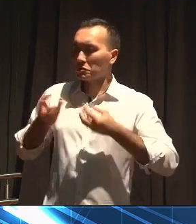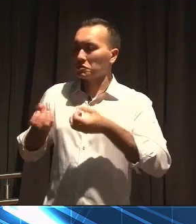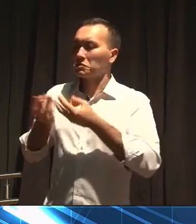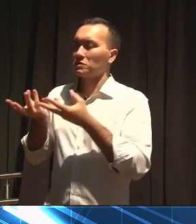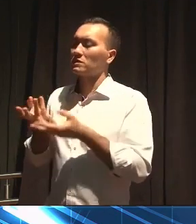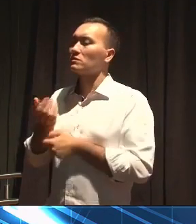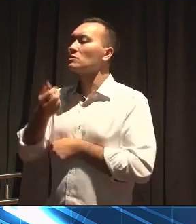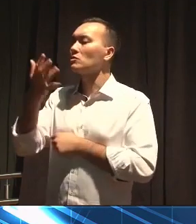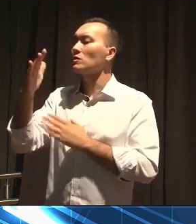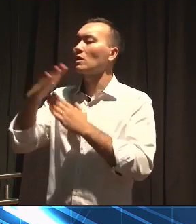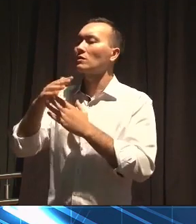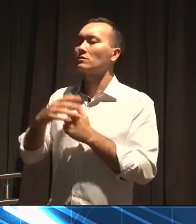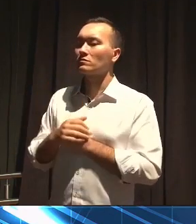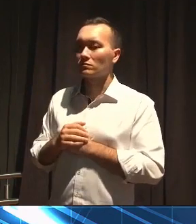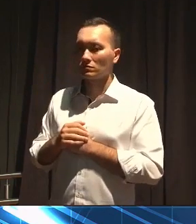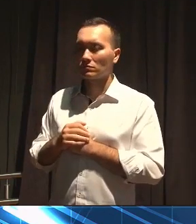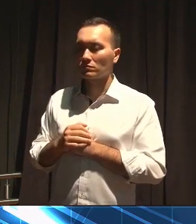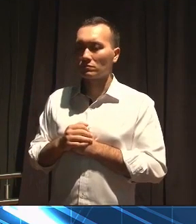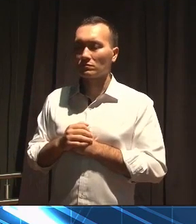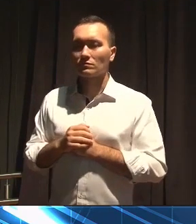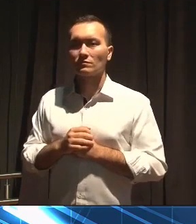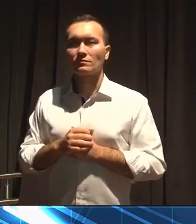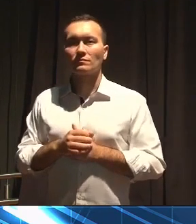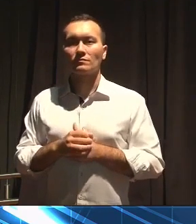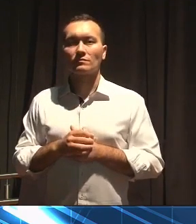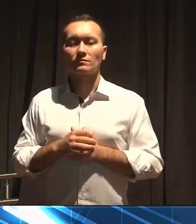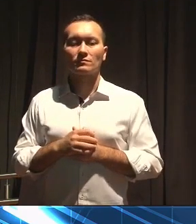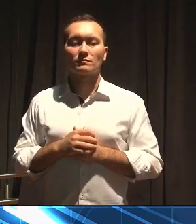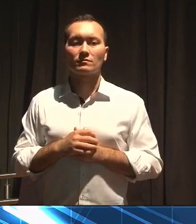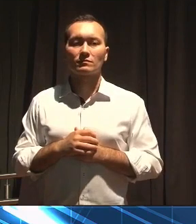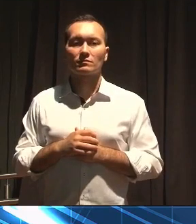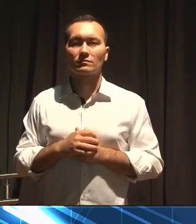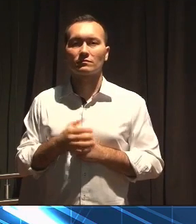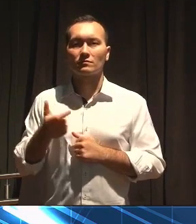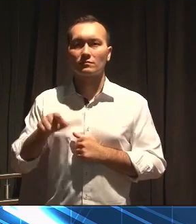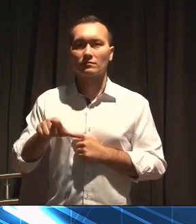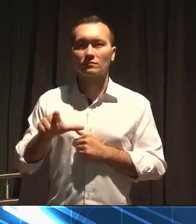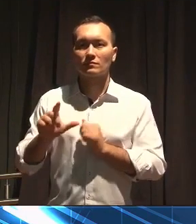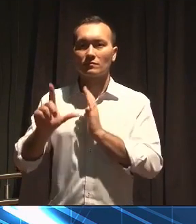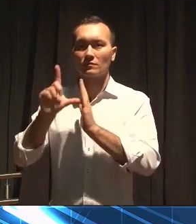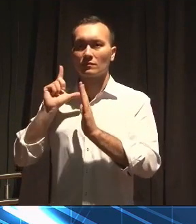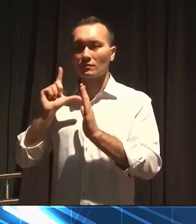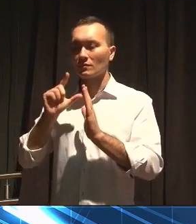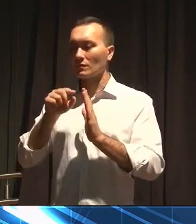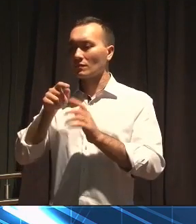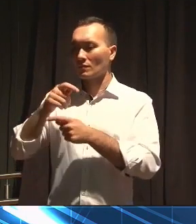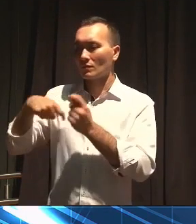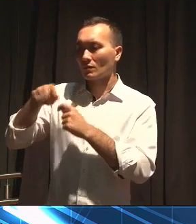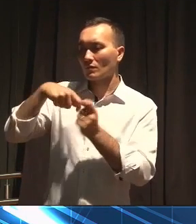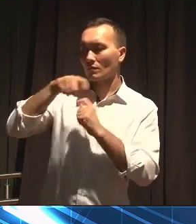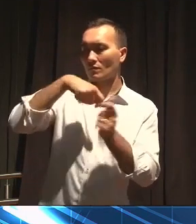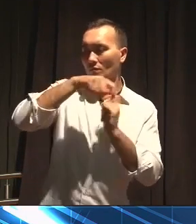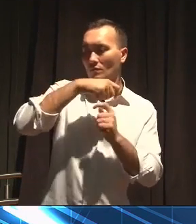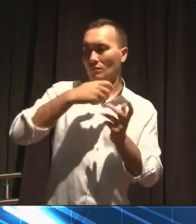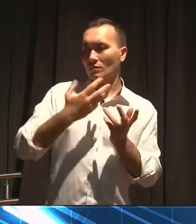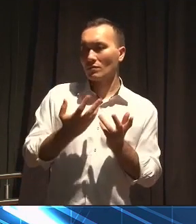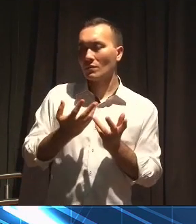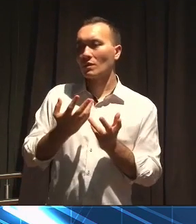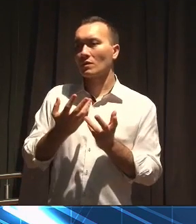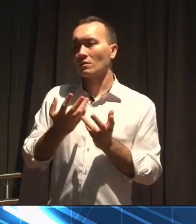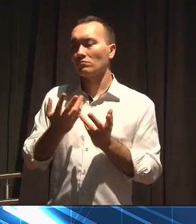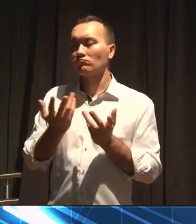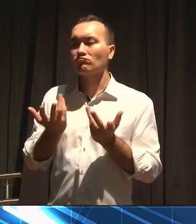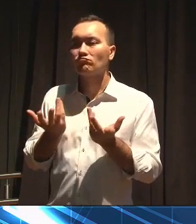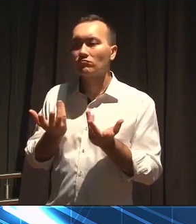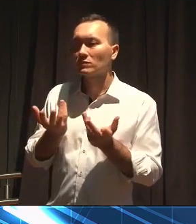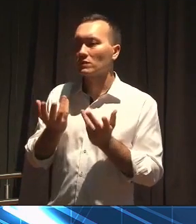a ver o que está acontecendo ali, né? Os eventos de negócio comparado também com o consumo de cloud para saber o tamanho da nossa eficiência